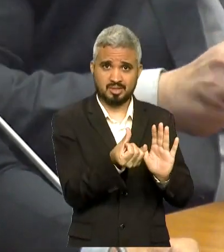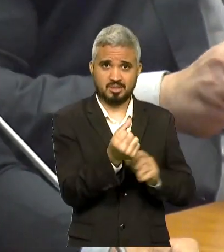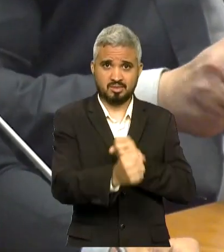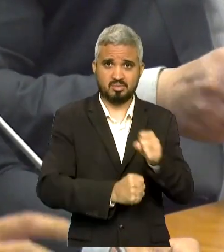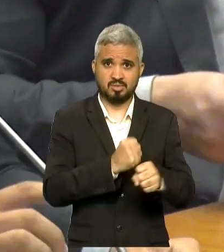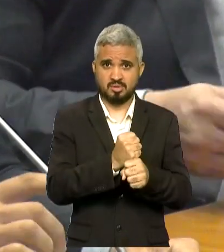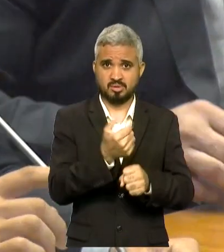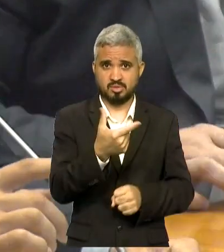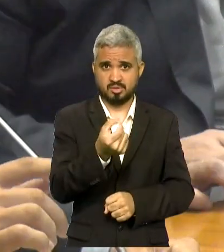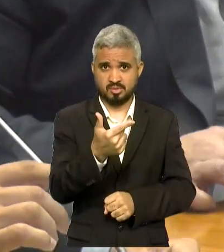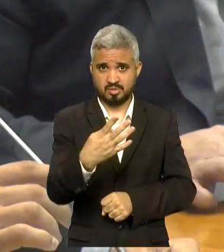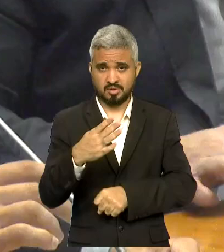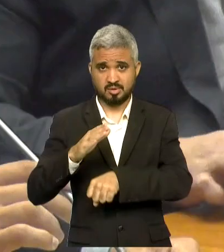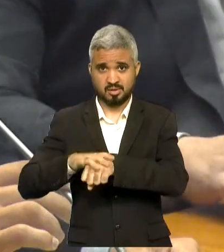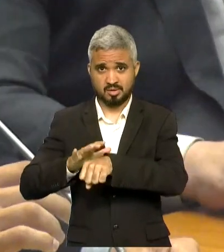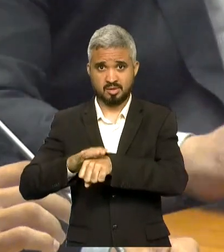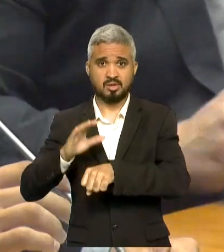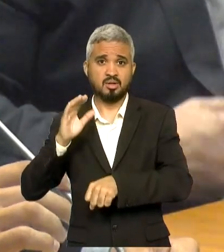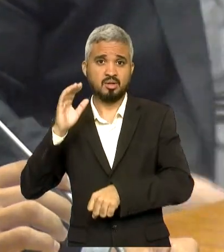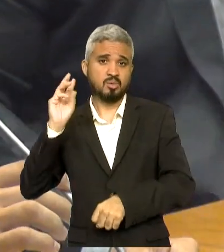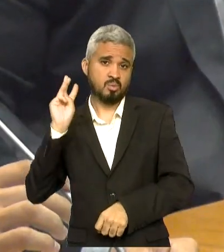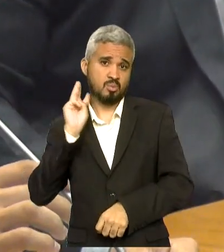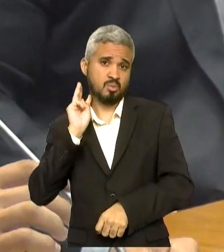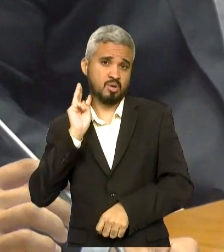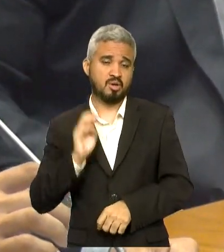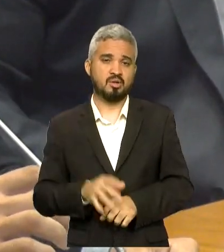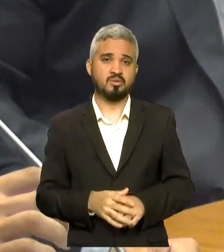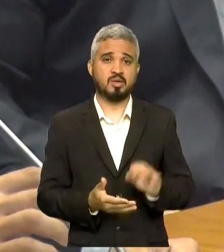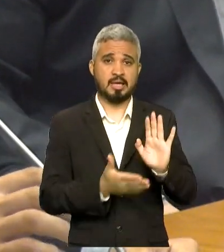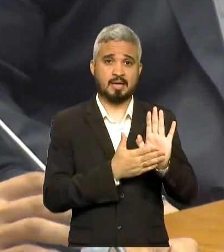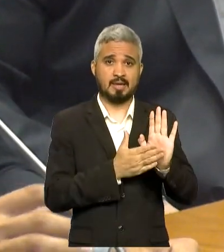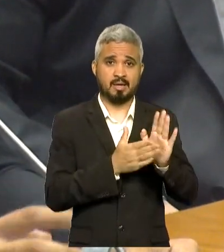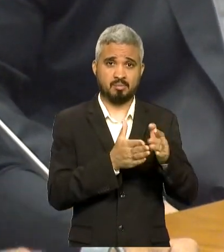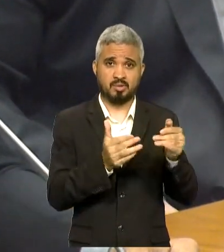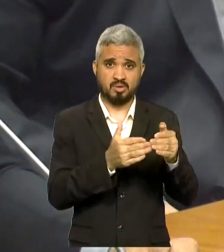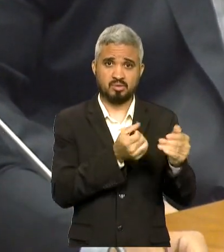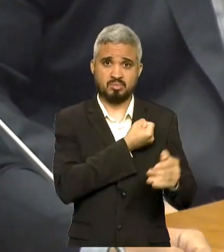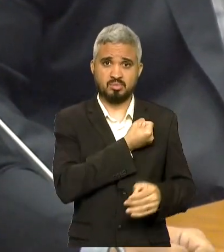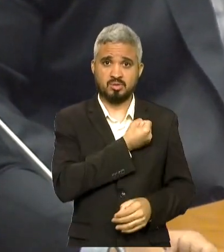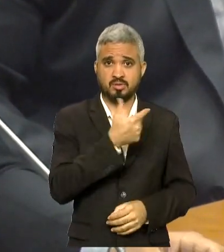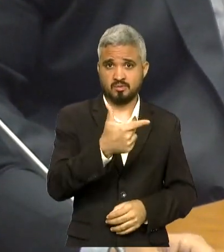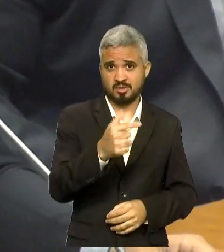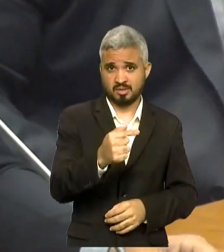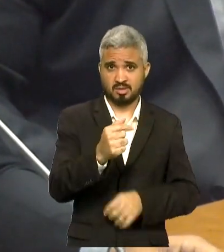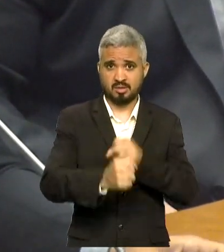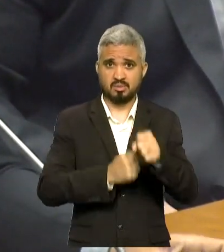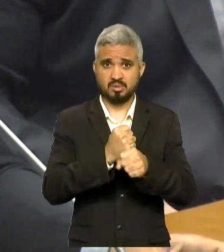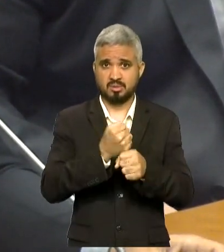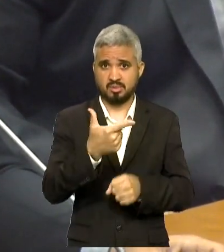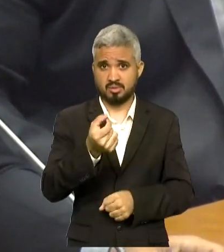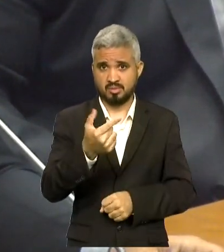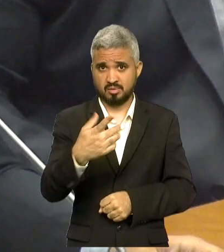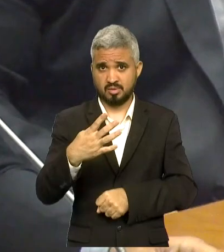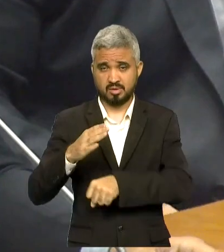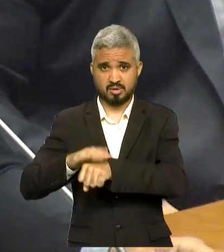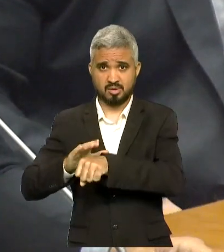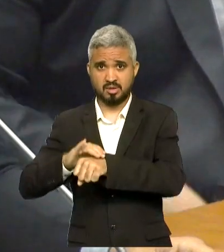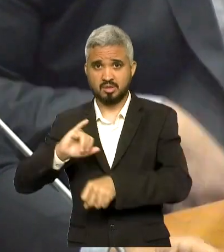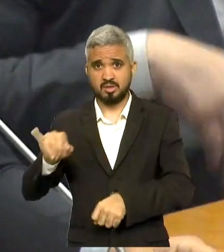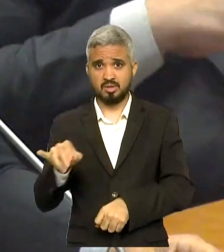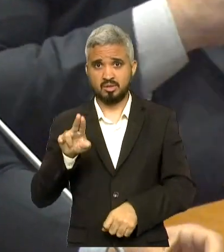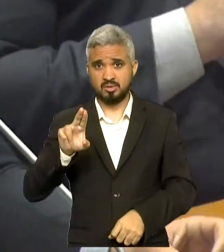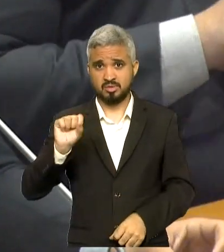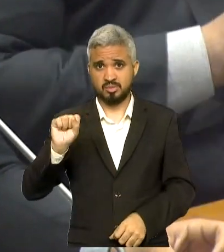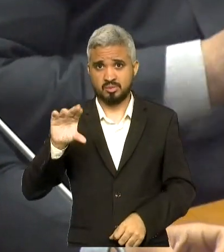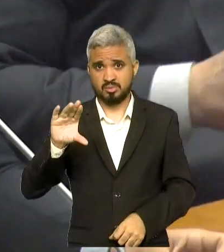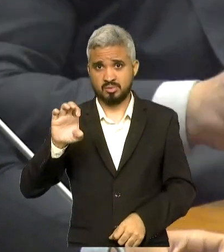026/2024, de autoria do deputado Wellington do Curso. Requerimento número 027/2024, de autoria do deputado Juscelino Marreca.